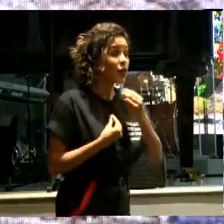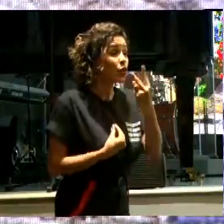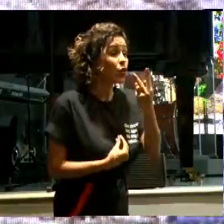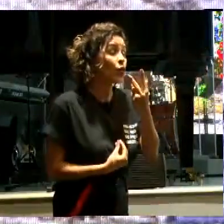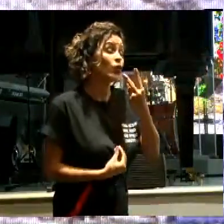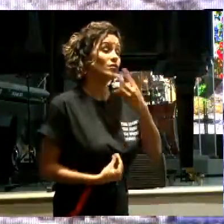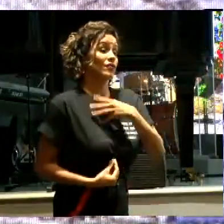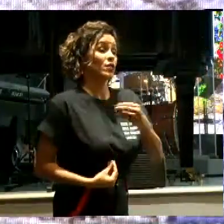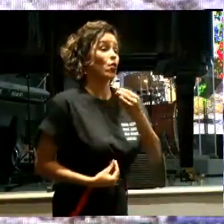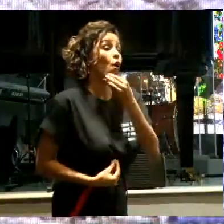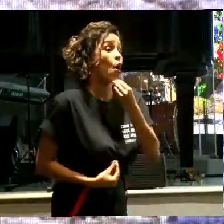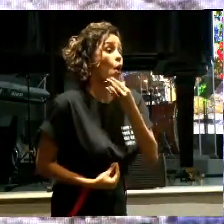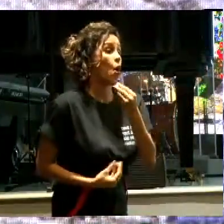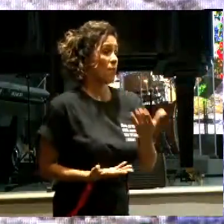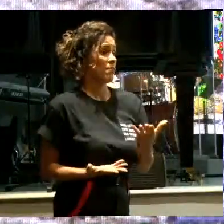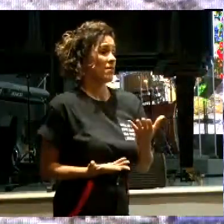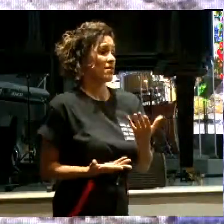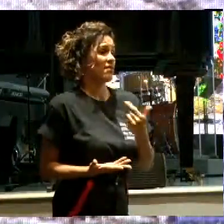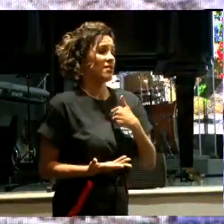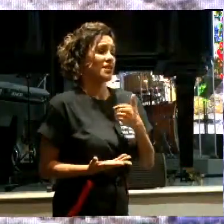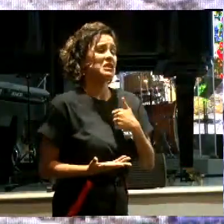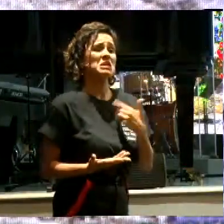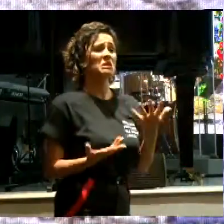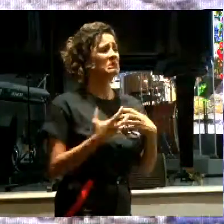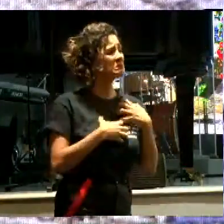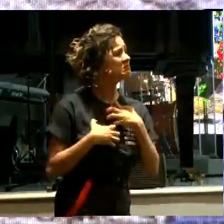ali. E hoje,